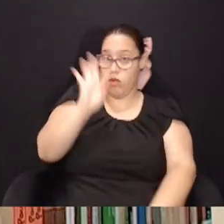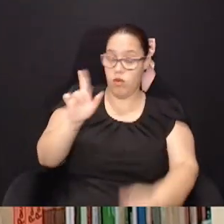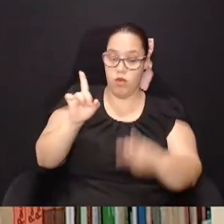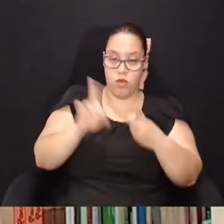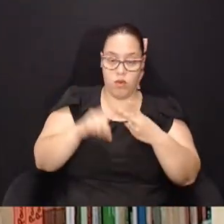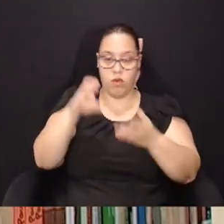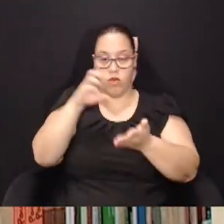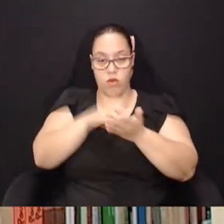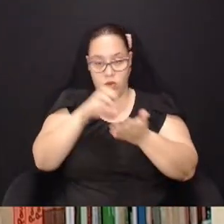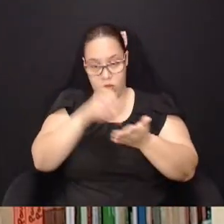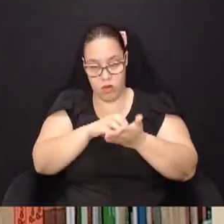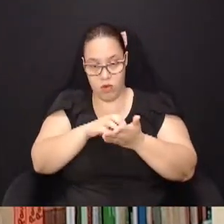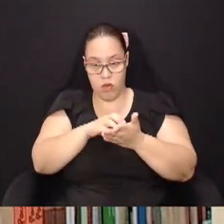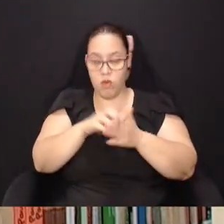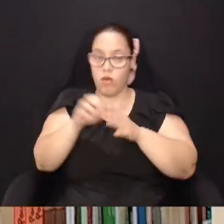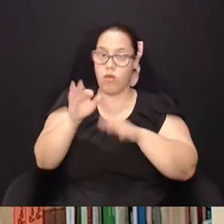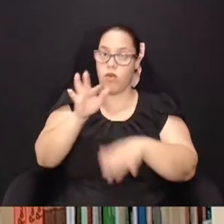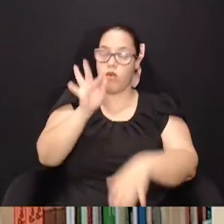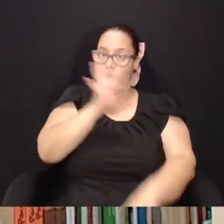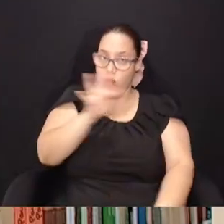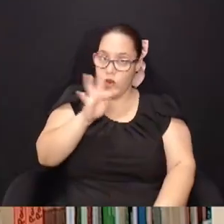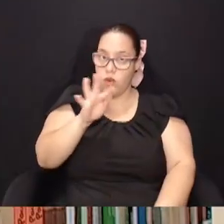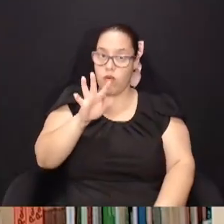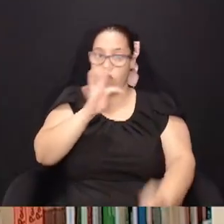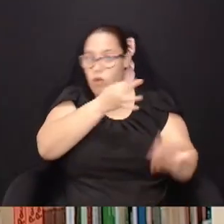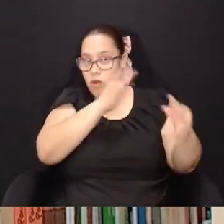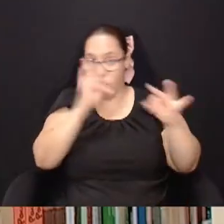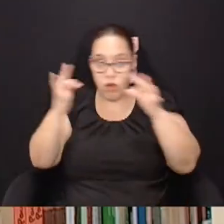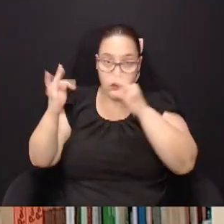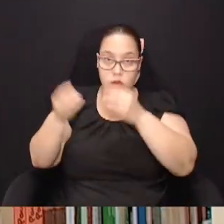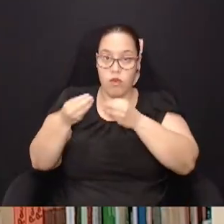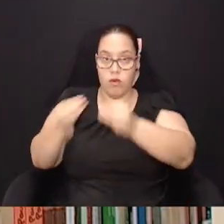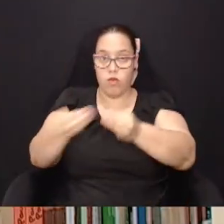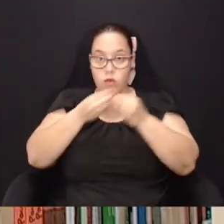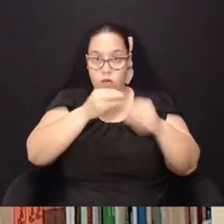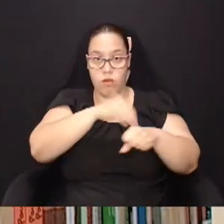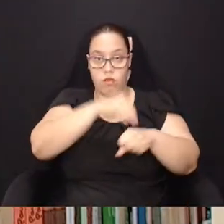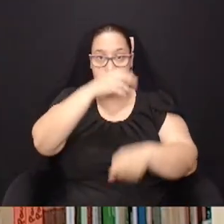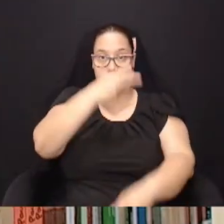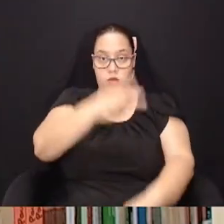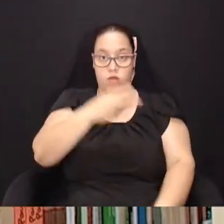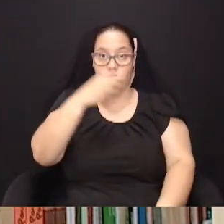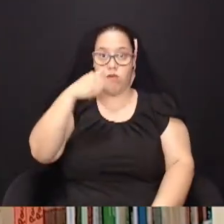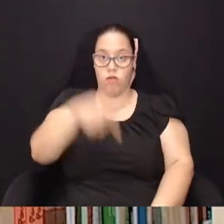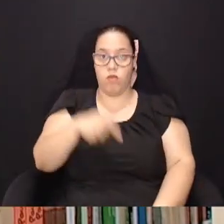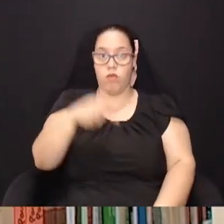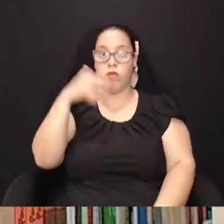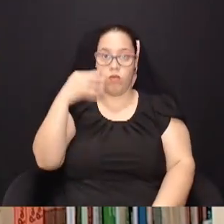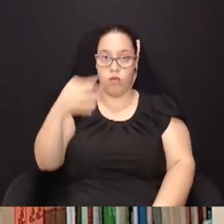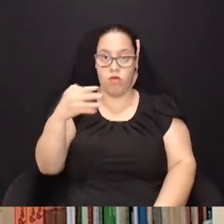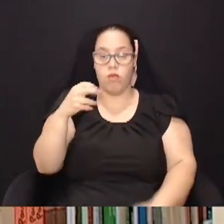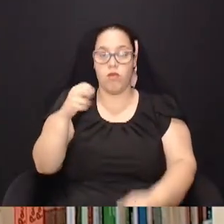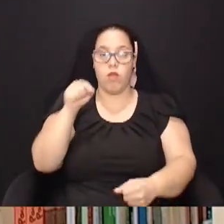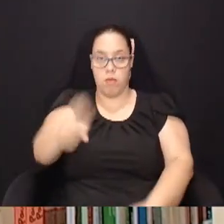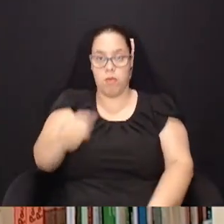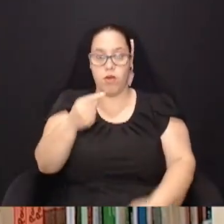federais de educação tecnológica, que vão ofertar mais de 274 mil vagas em